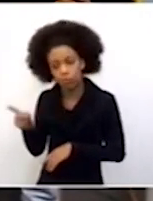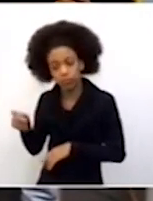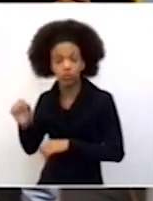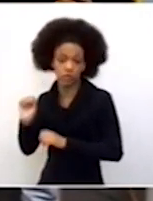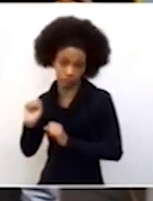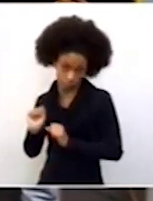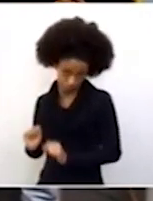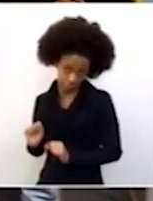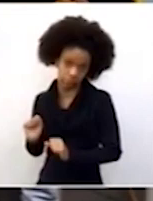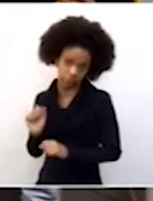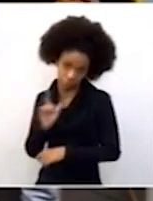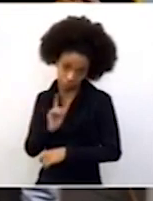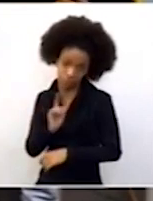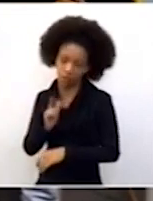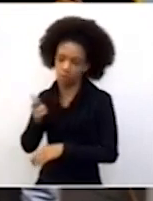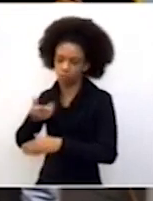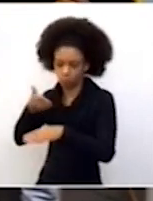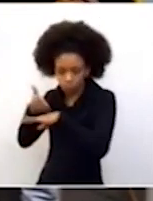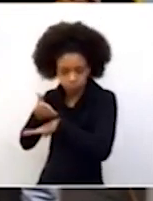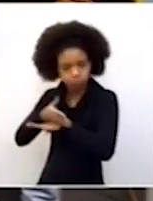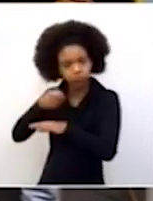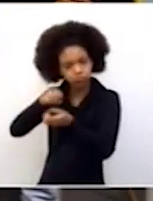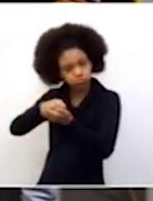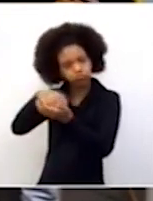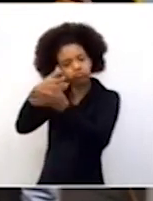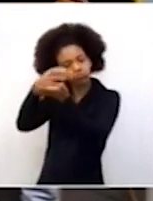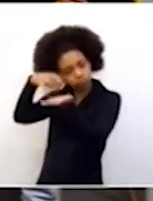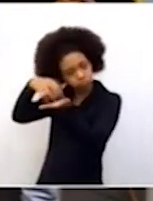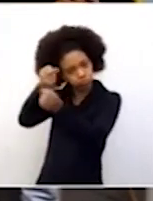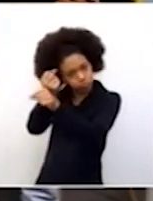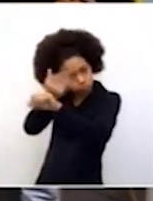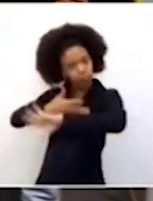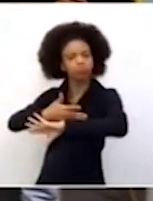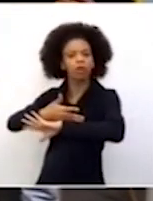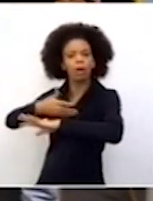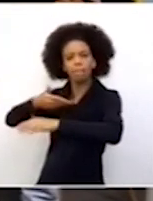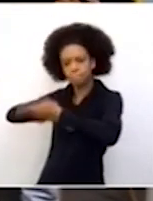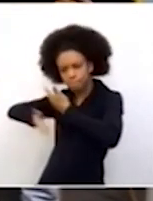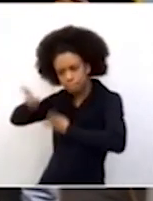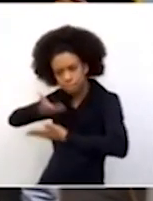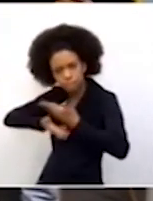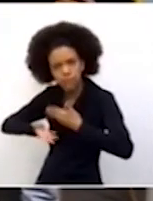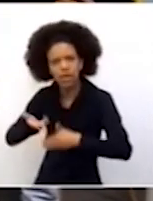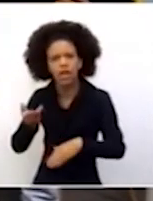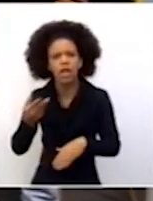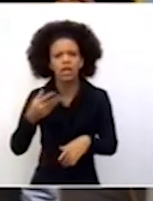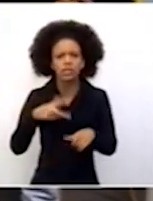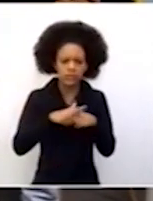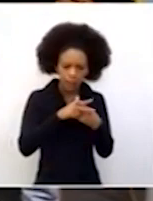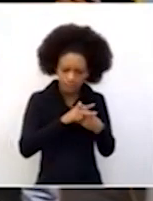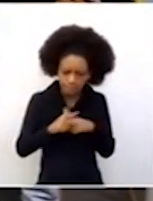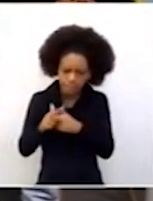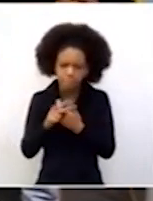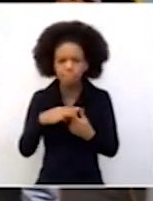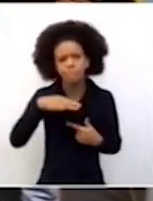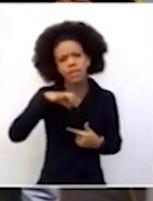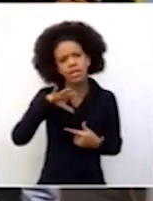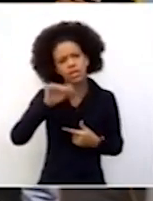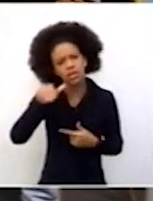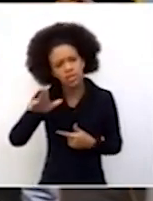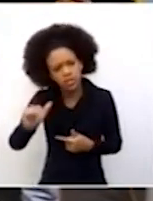mídias, né? Tem aulas da professora Débora, ele discorre algumas atividades interessantes, mão mecânica e isso, já um público mais